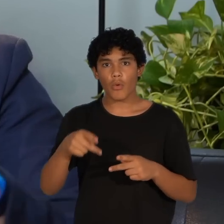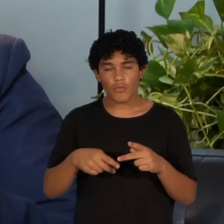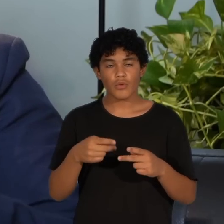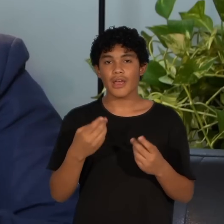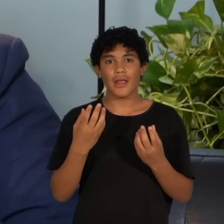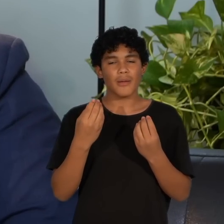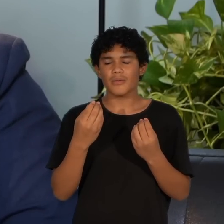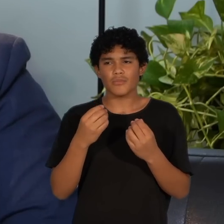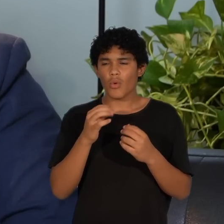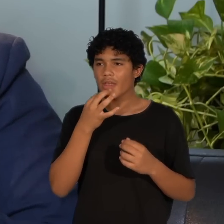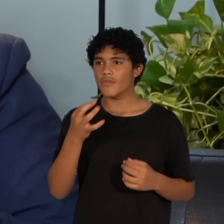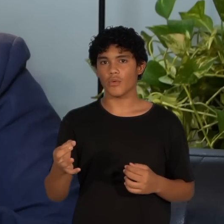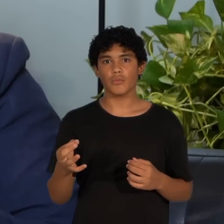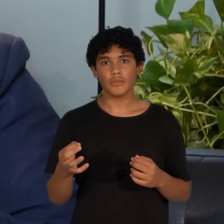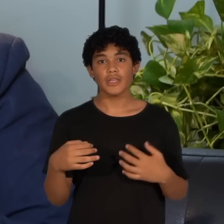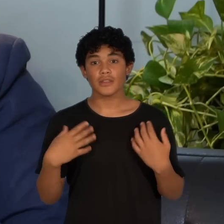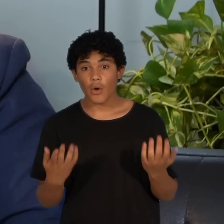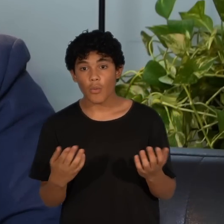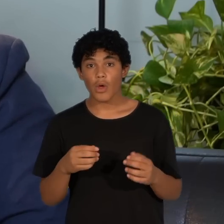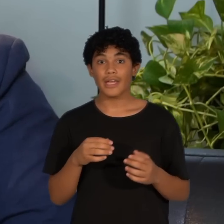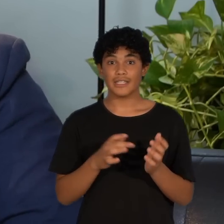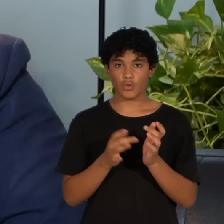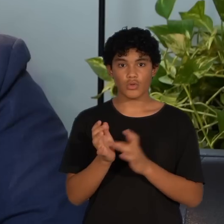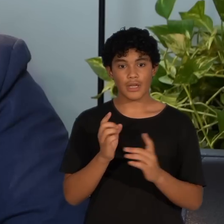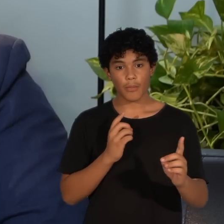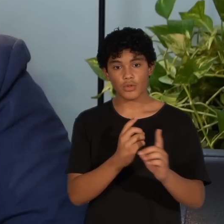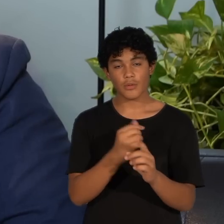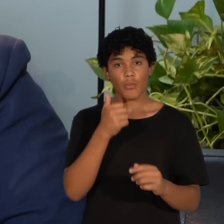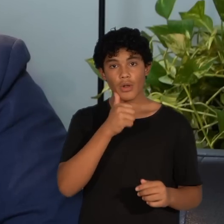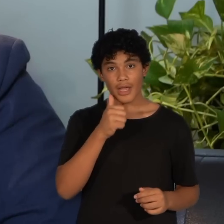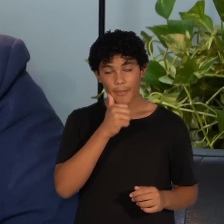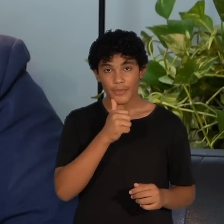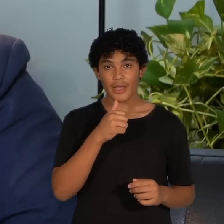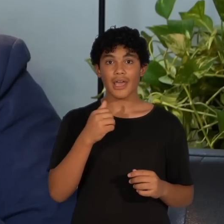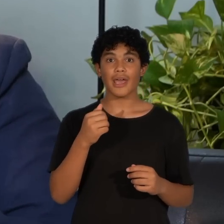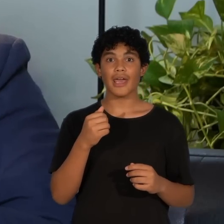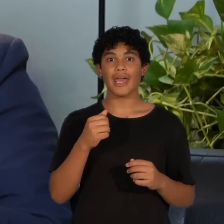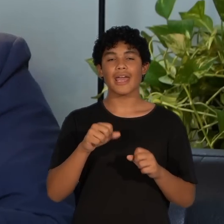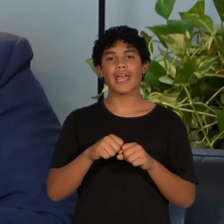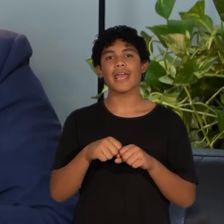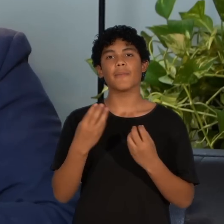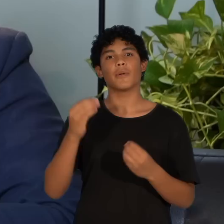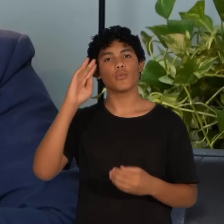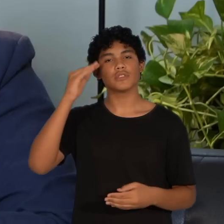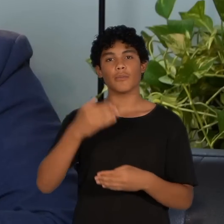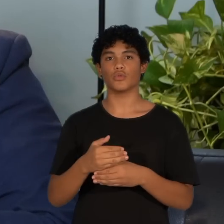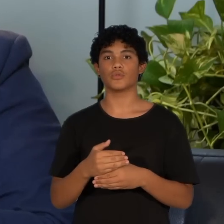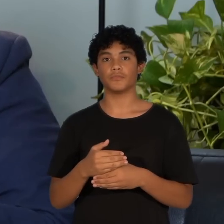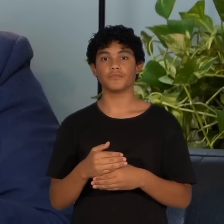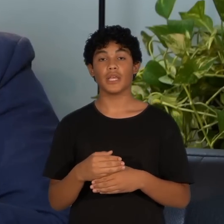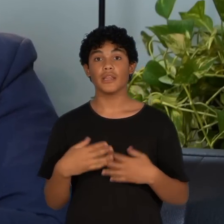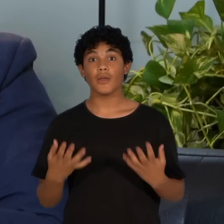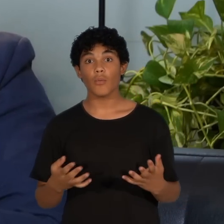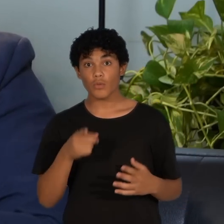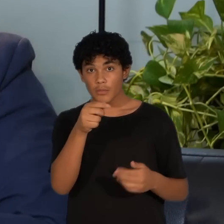Para o povo de Judá. Uhum. Então Jesus quebra muitos paradigmas. Isso é muito importante. Eu pergunto para você que está em casa, quem são hoje